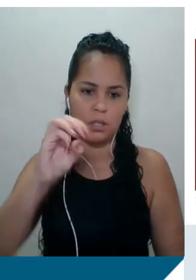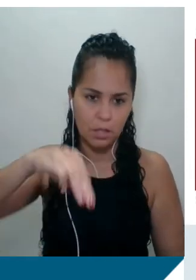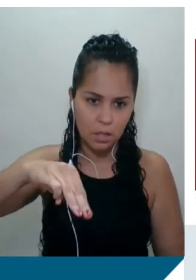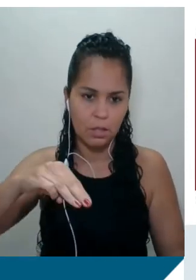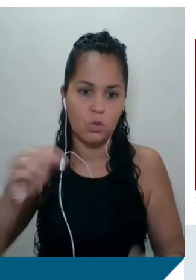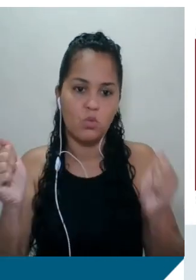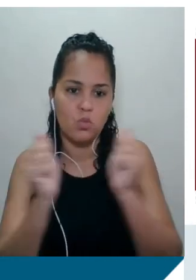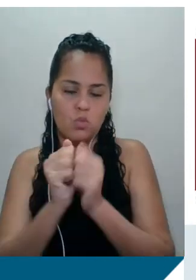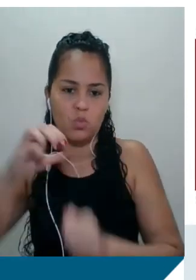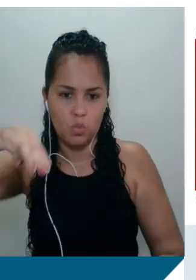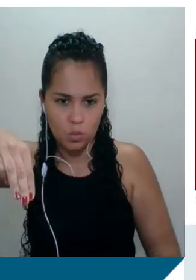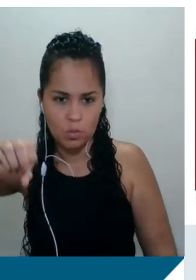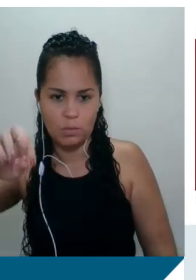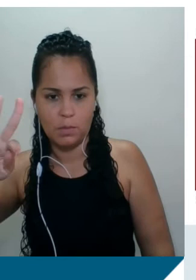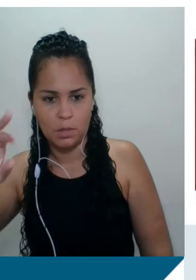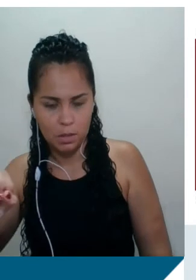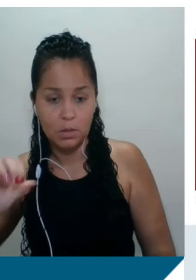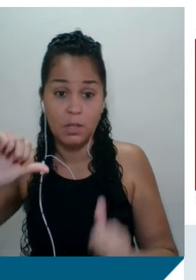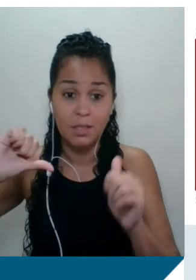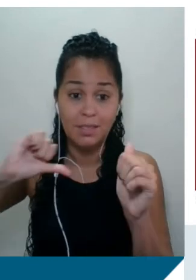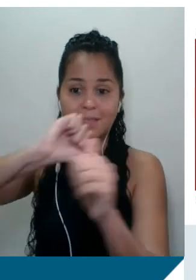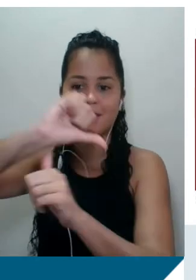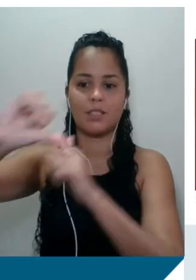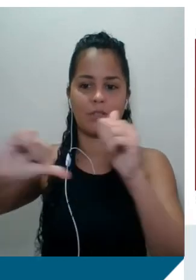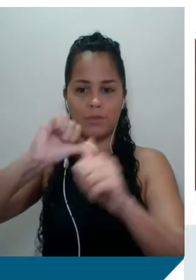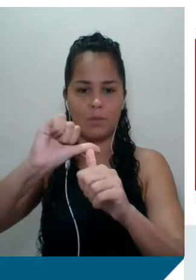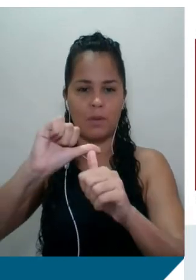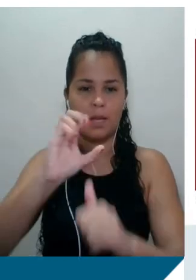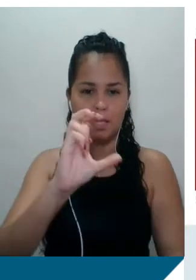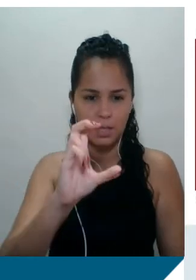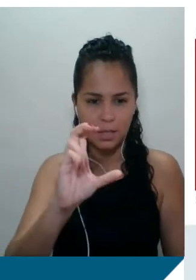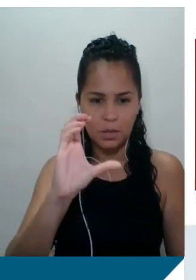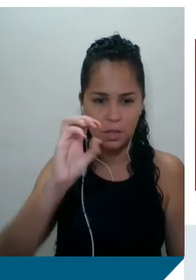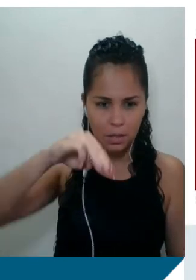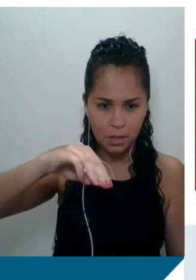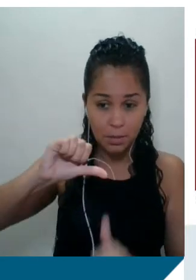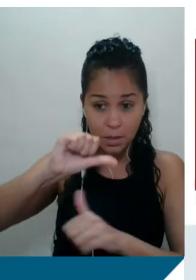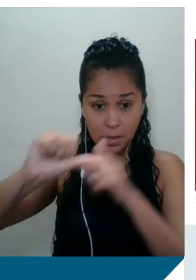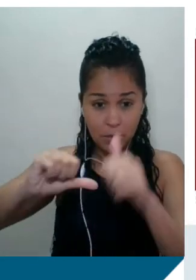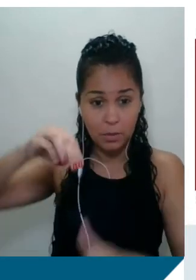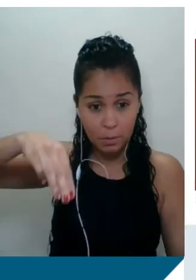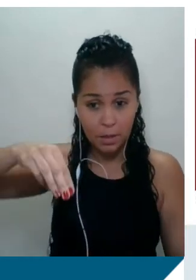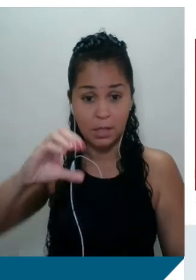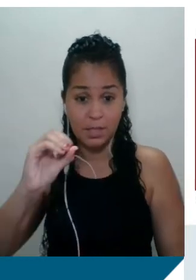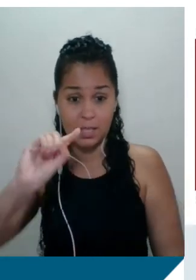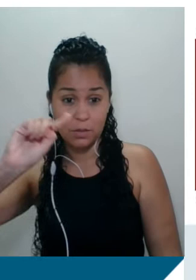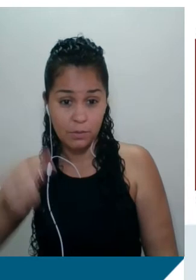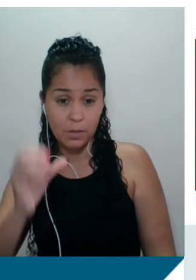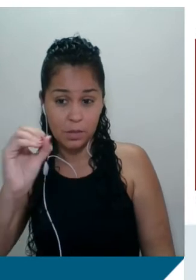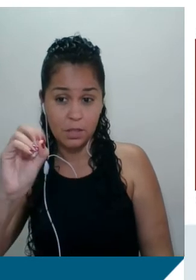com metro. Então, a gente transforma os centímetros, 5 centímetros, em metros, dando 0,05 metros.